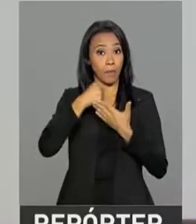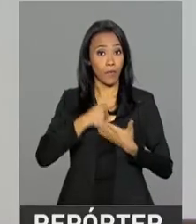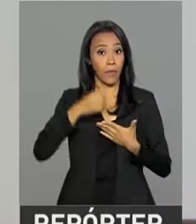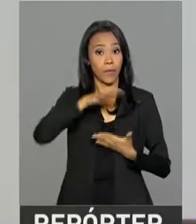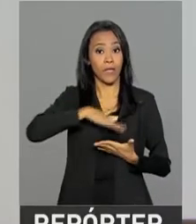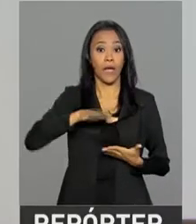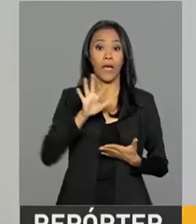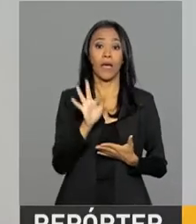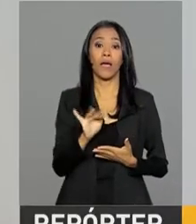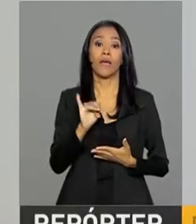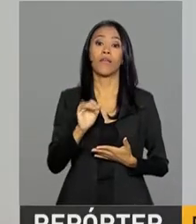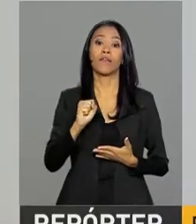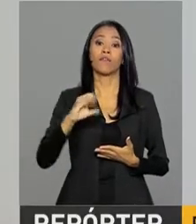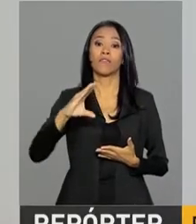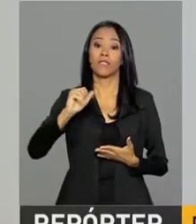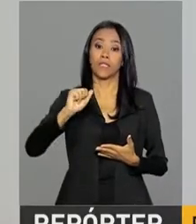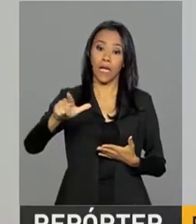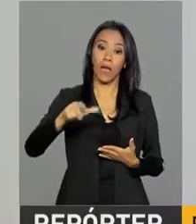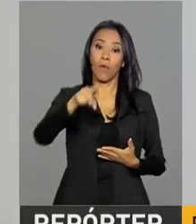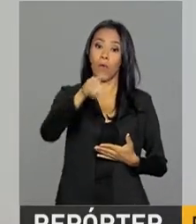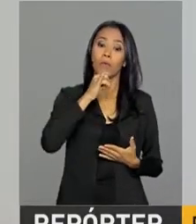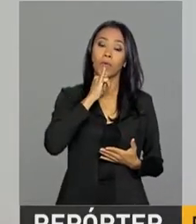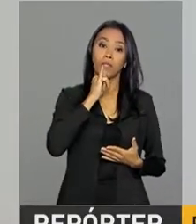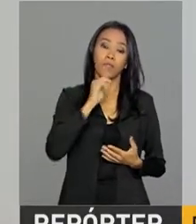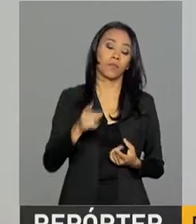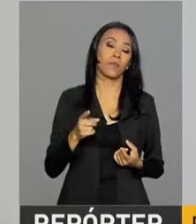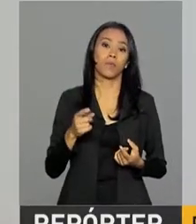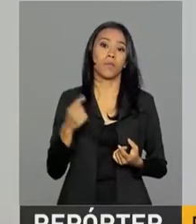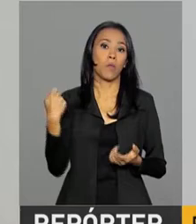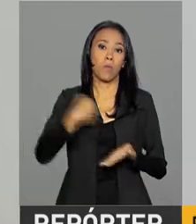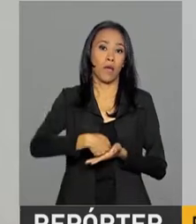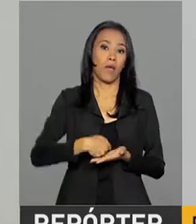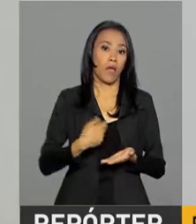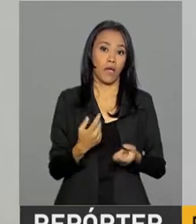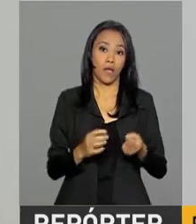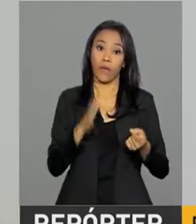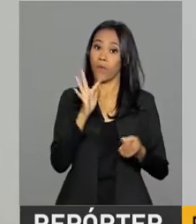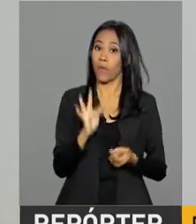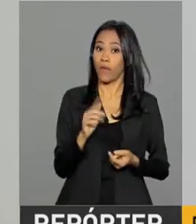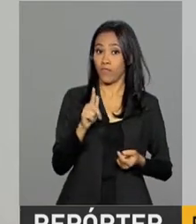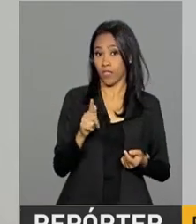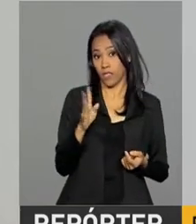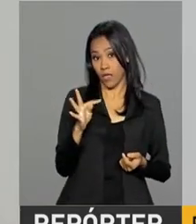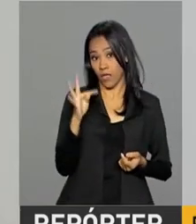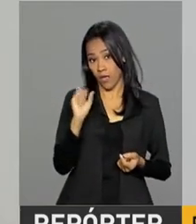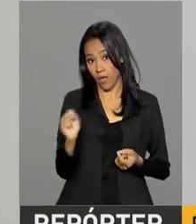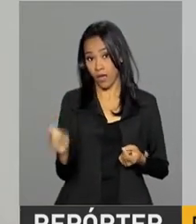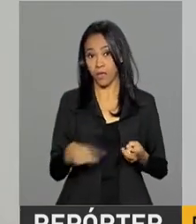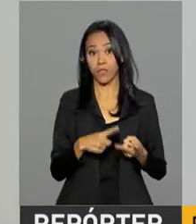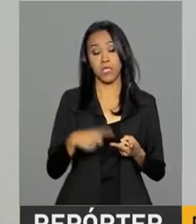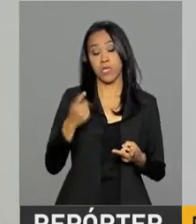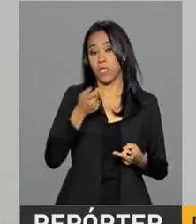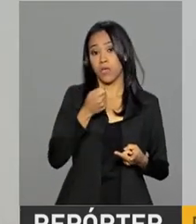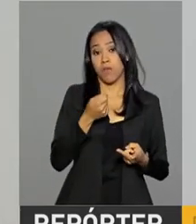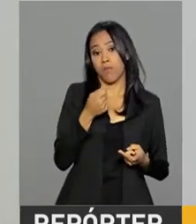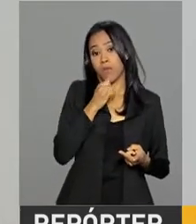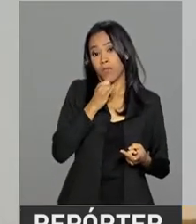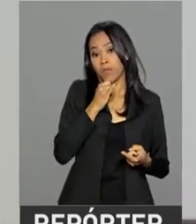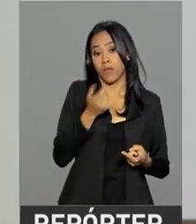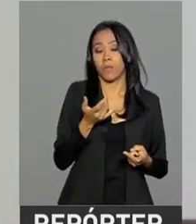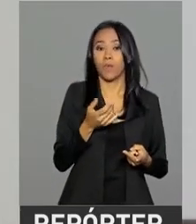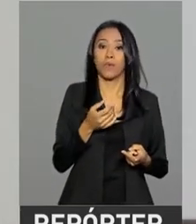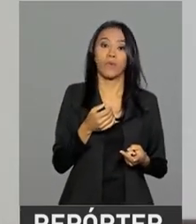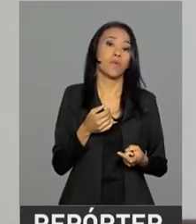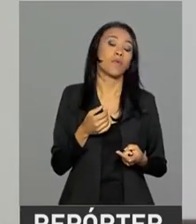são a isenção de encargos sociais como o hgf encargos previdenciários como